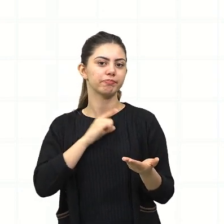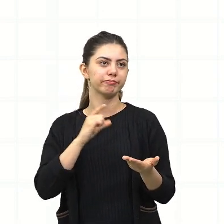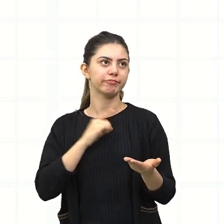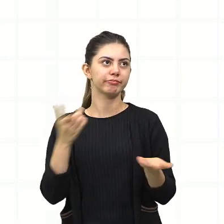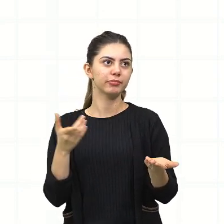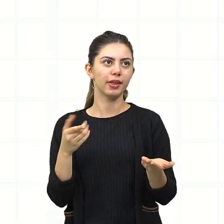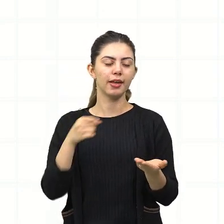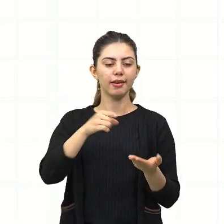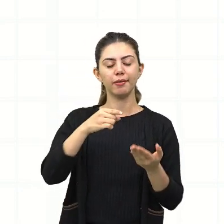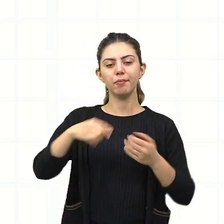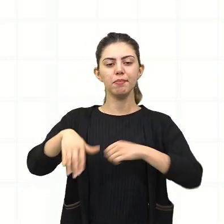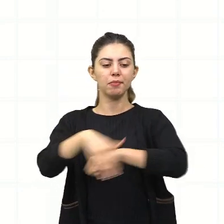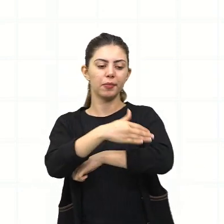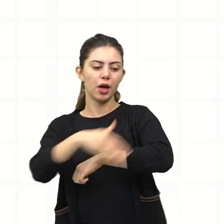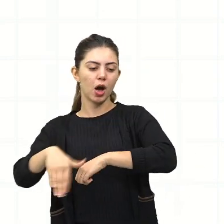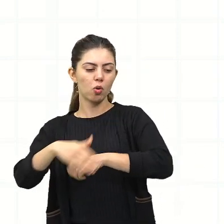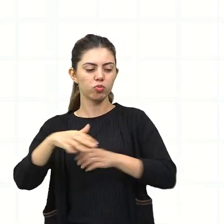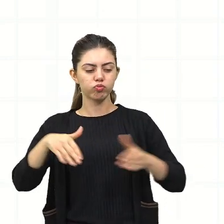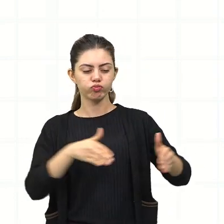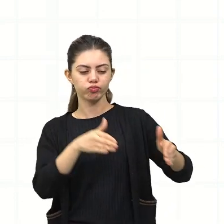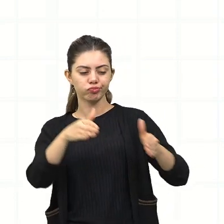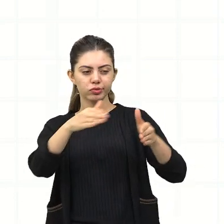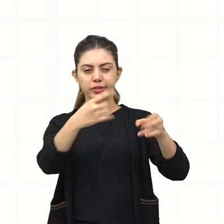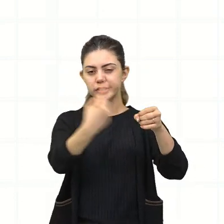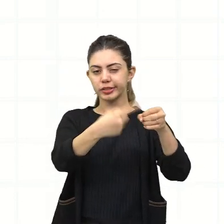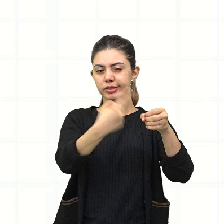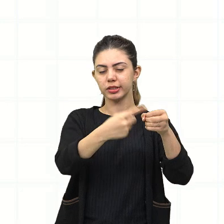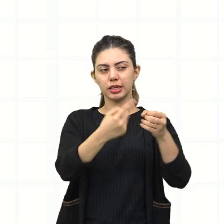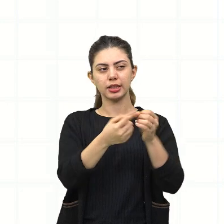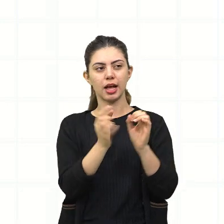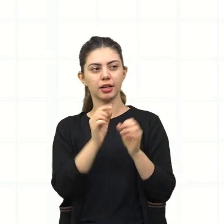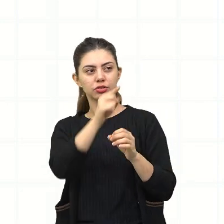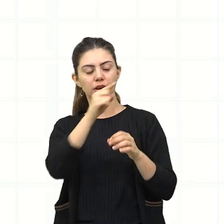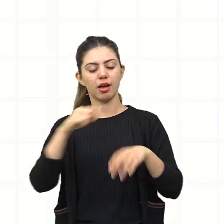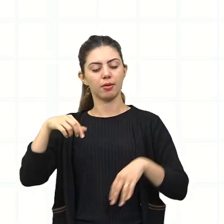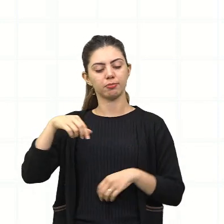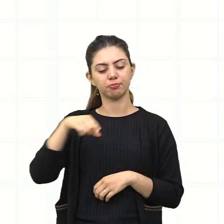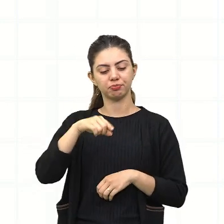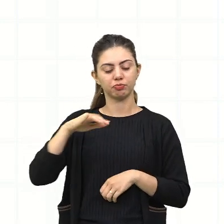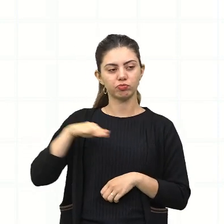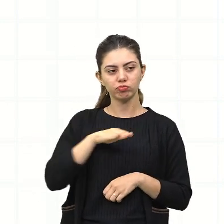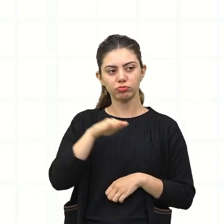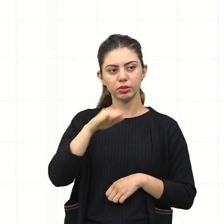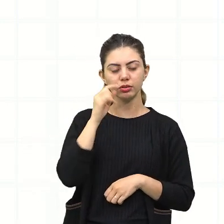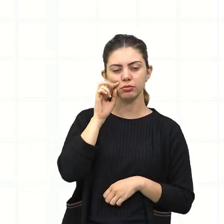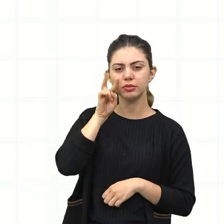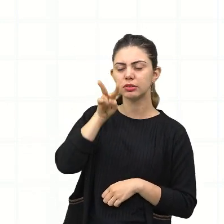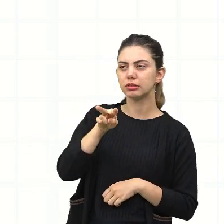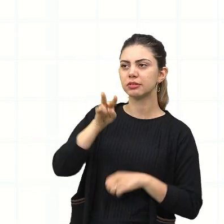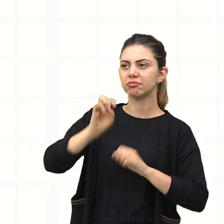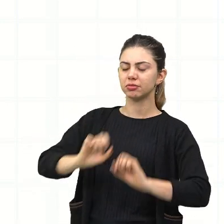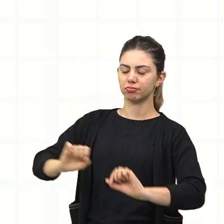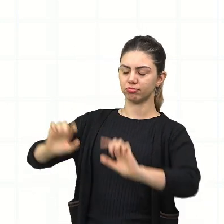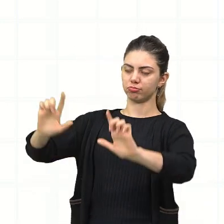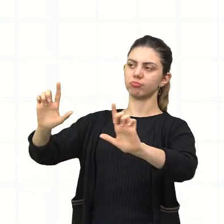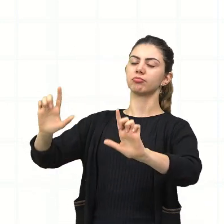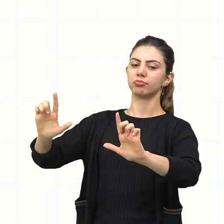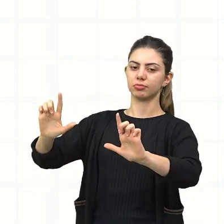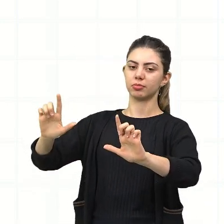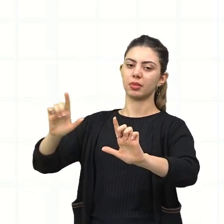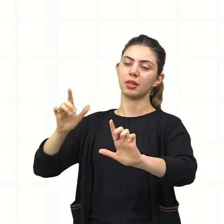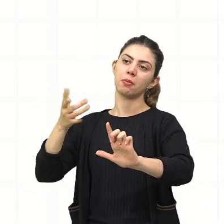está andando por ali, indo para outra cidade, e você vê uma placa na frente, por exemplo, de